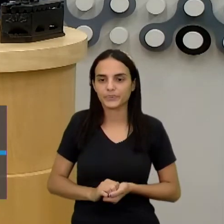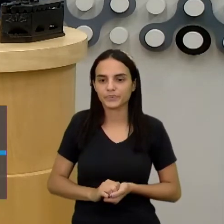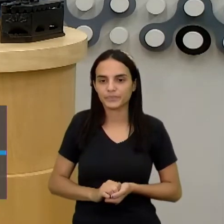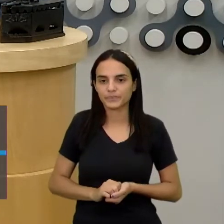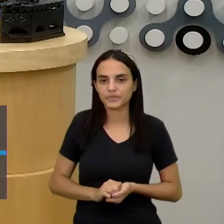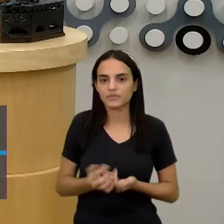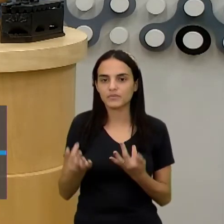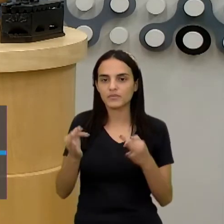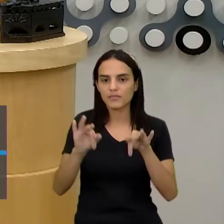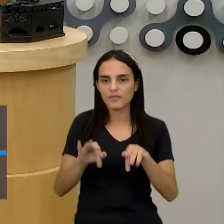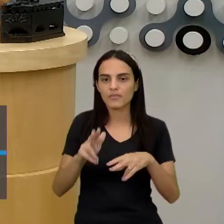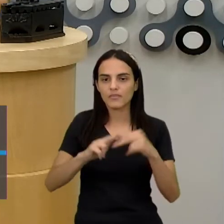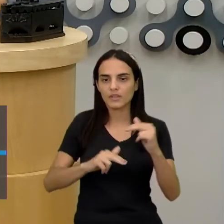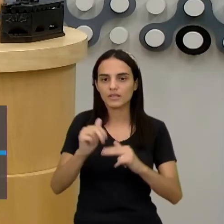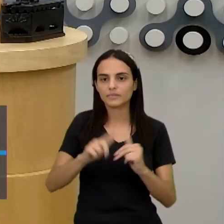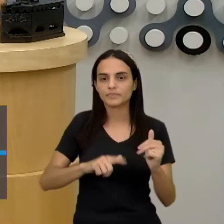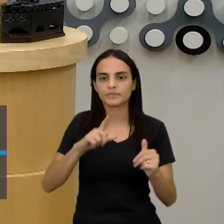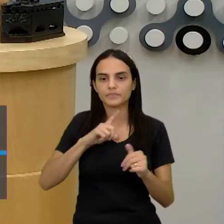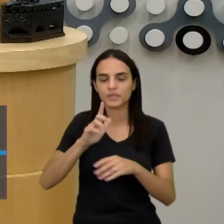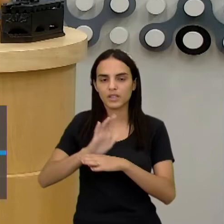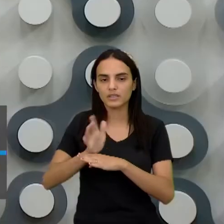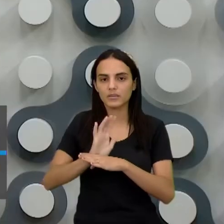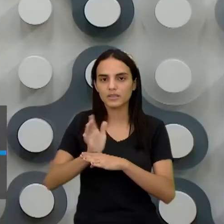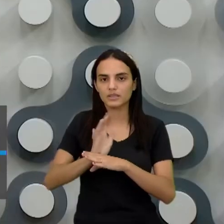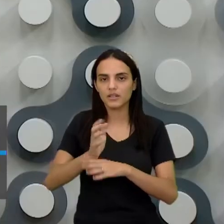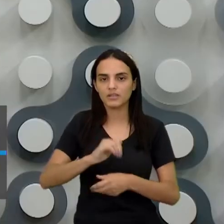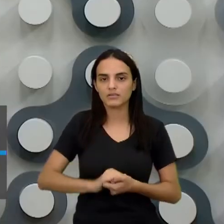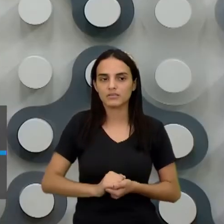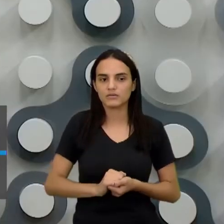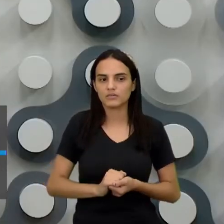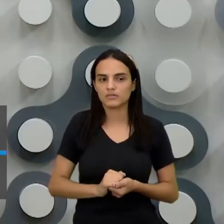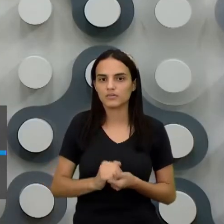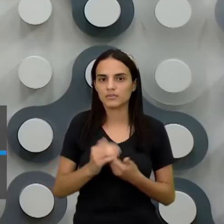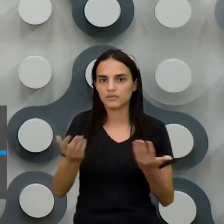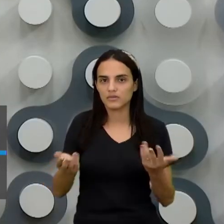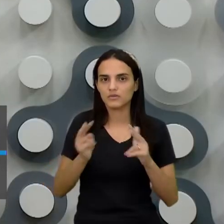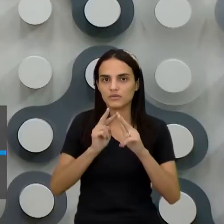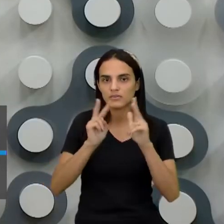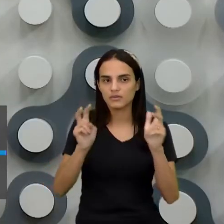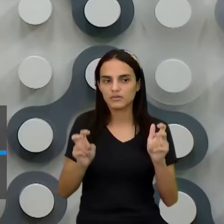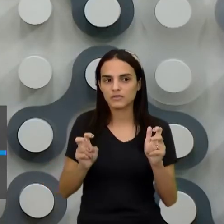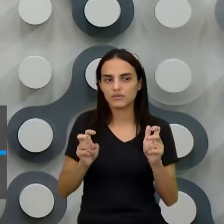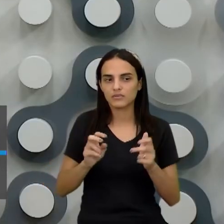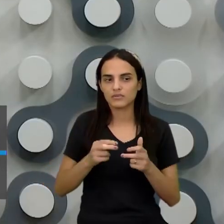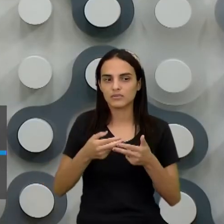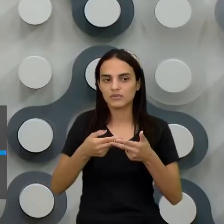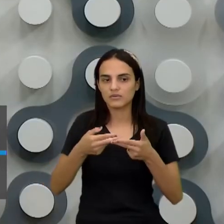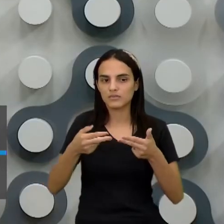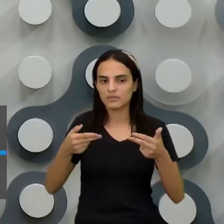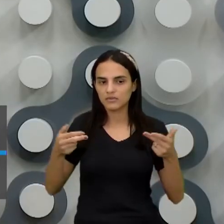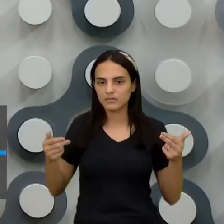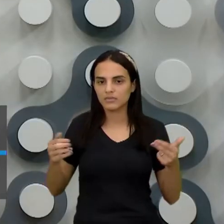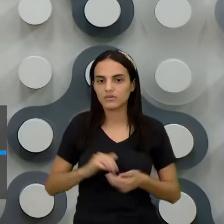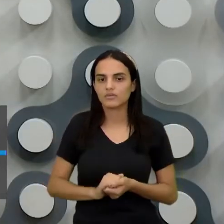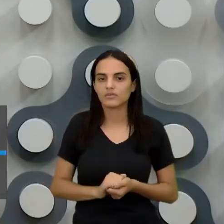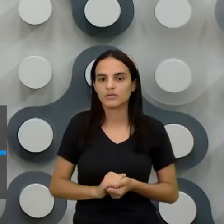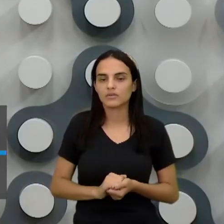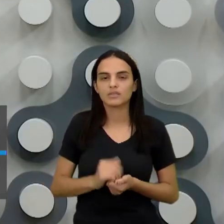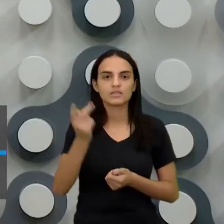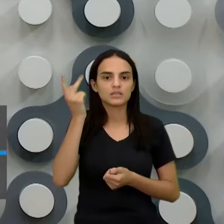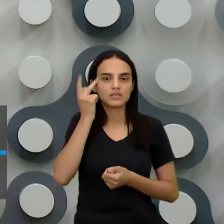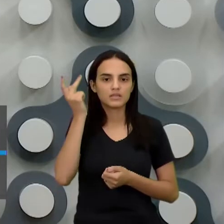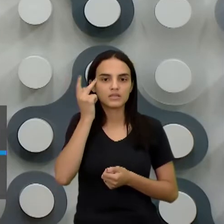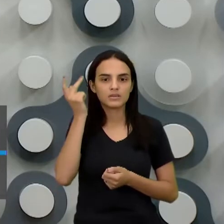aí do material tem um vídeo para vocês assistirem que a professora vai falar exatamente sobre isso. Dessa variedade. Então aqui, mesmo São